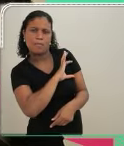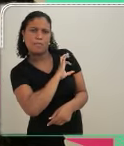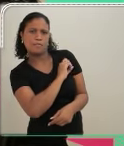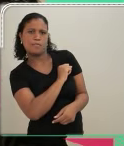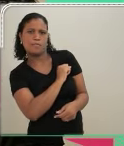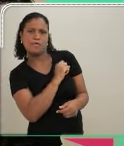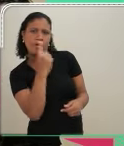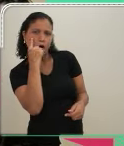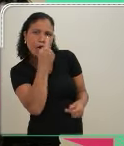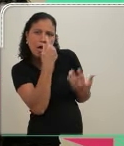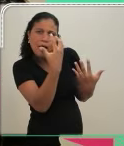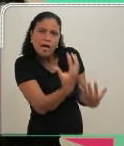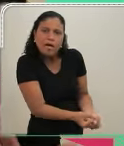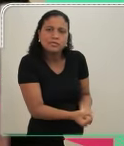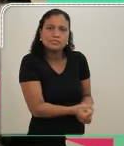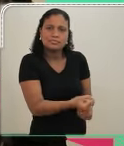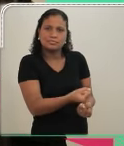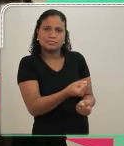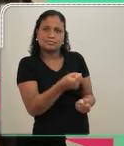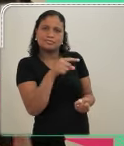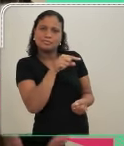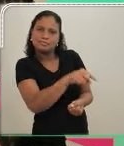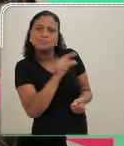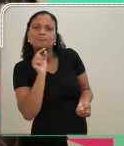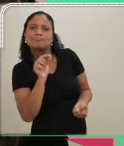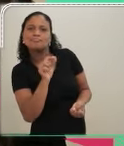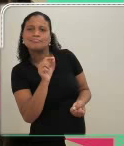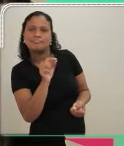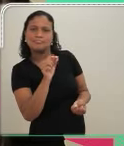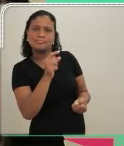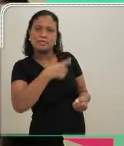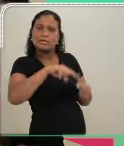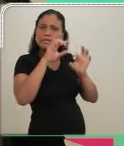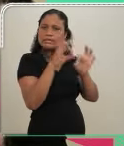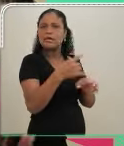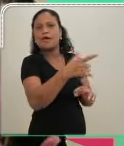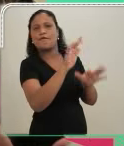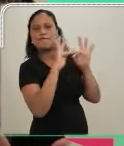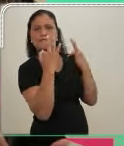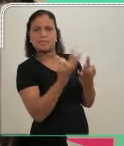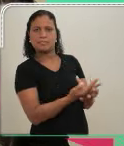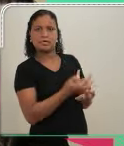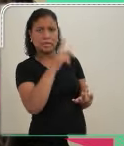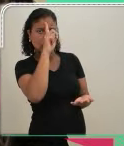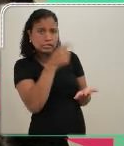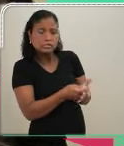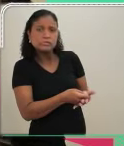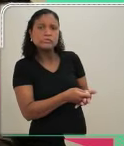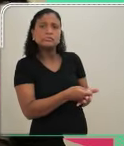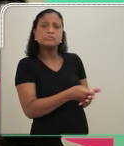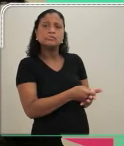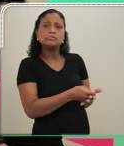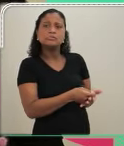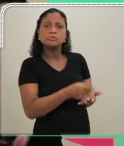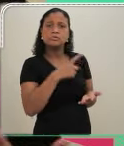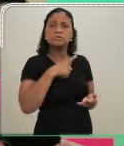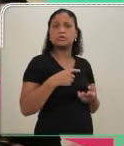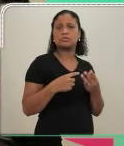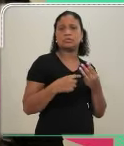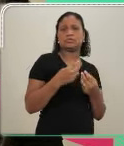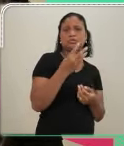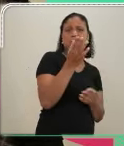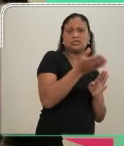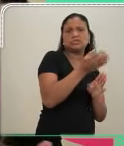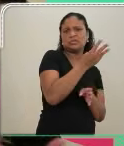né? Não é receita de bolo, o que deu certo para a gente pode não dar certo para outra família. Mas foi uma decisão que nós tomamos, né?